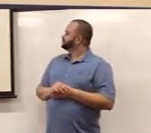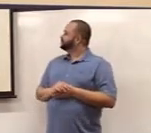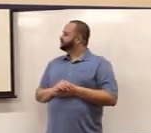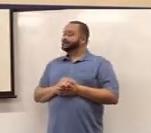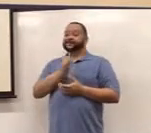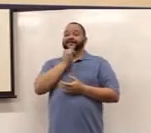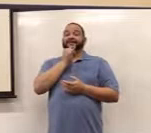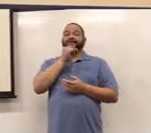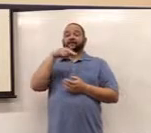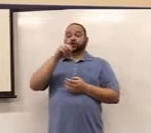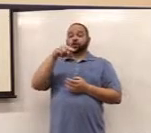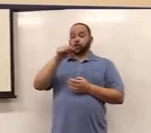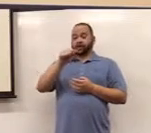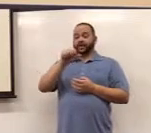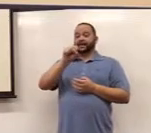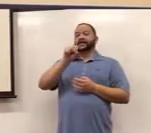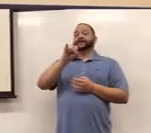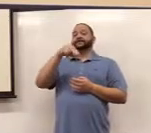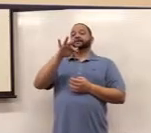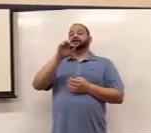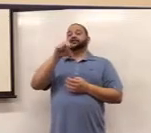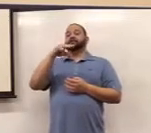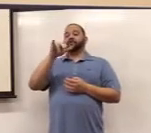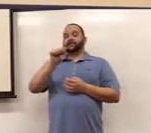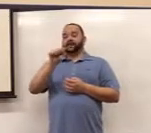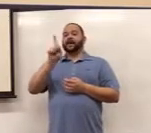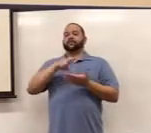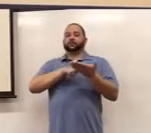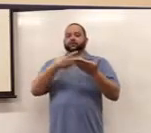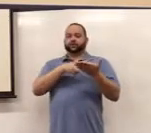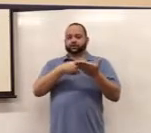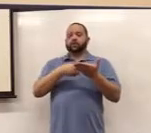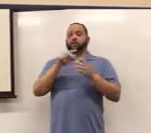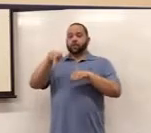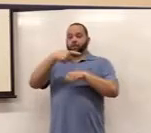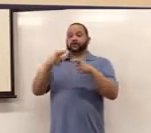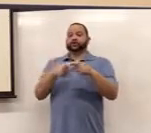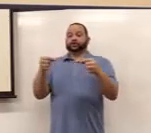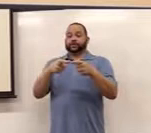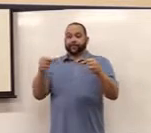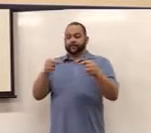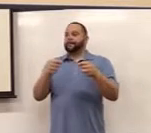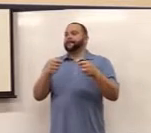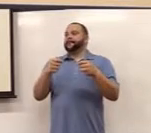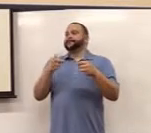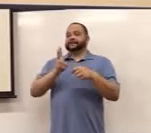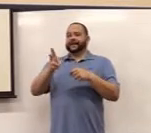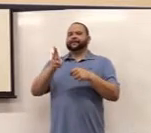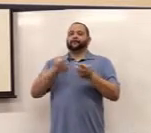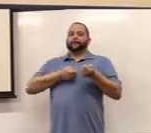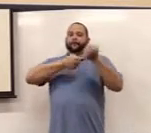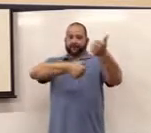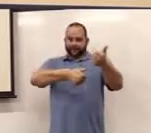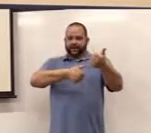Por exemplo, a Nona Sinfonia é uma tradição no Japão que todo final de ano, na virada do ano,